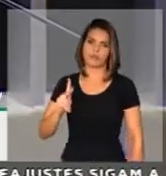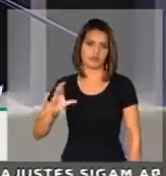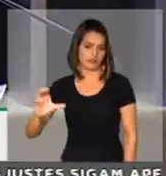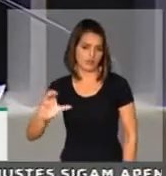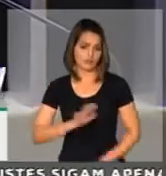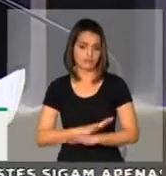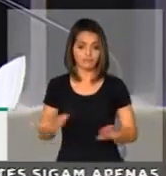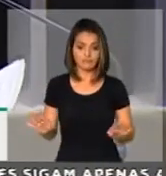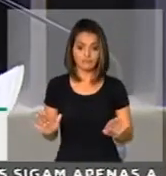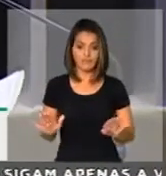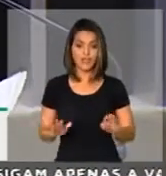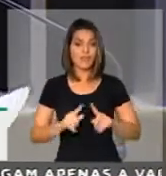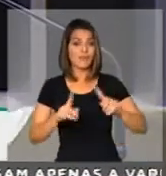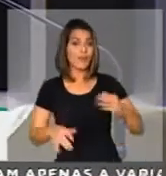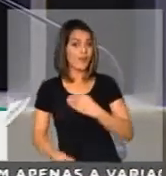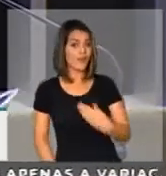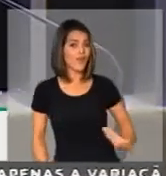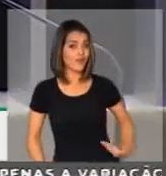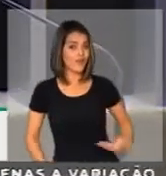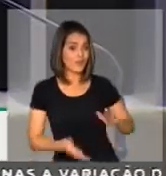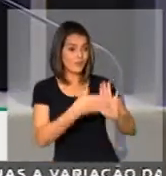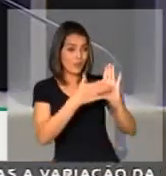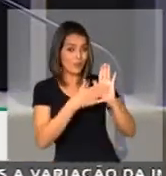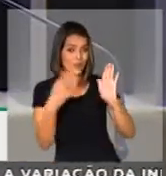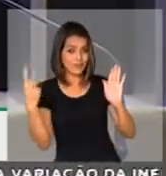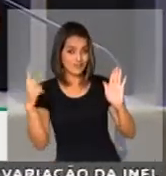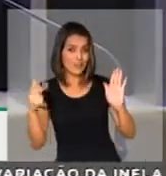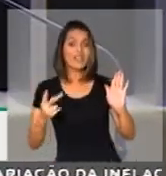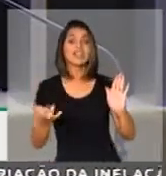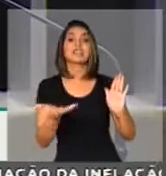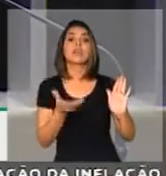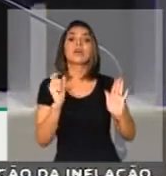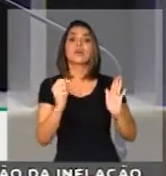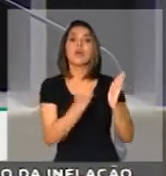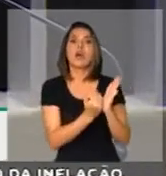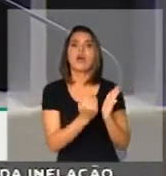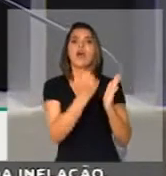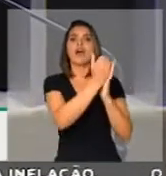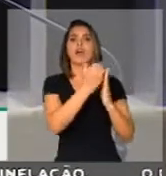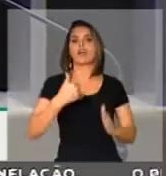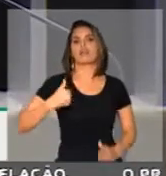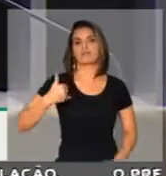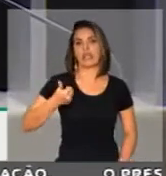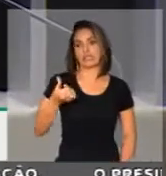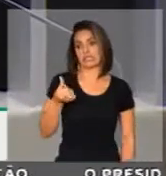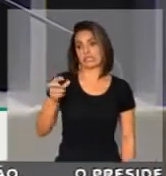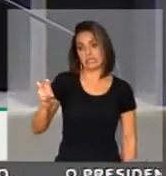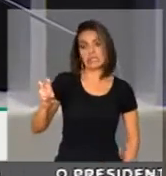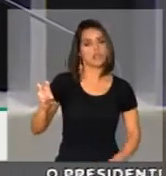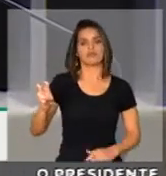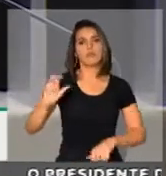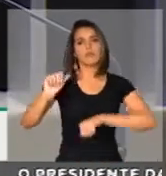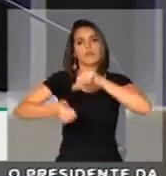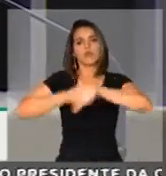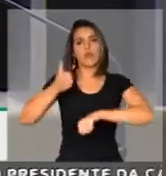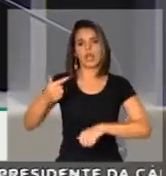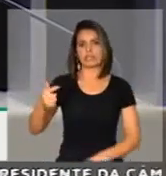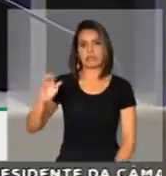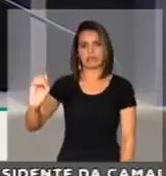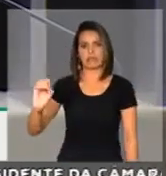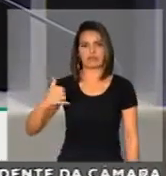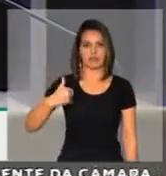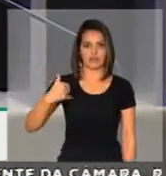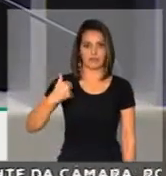continuada. E o governo, nesta proposta, pretende aumentar de 65 anos para 70 anos de